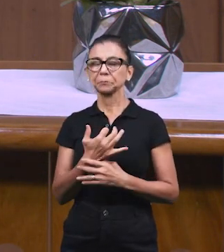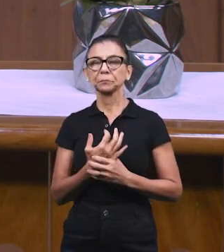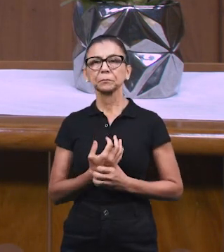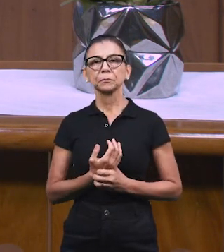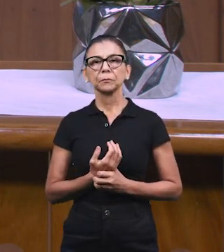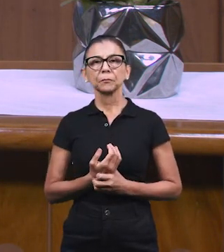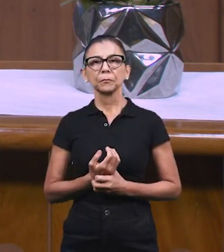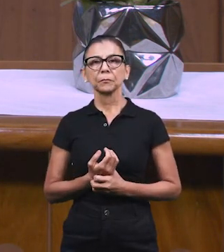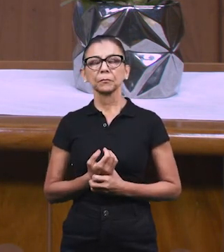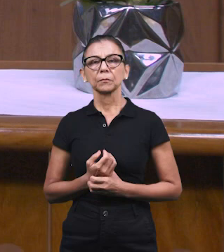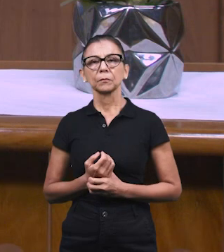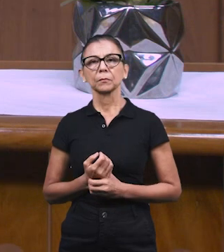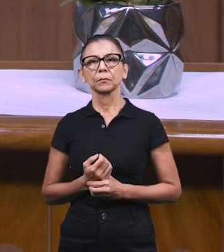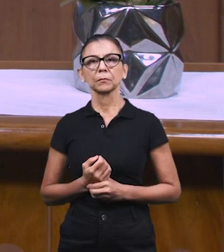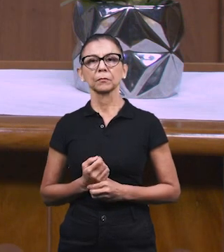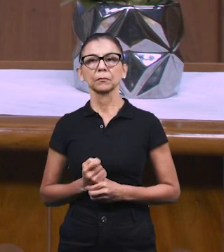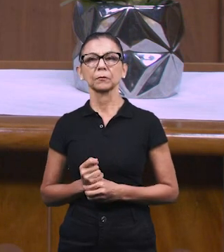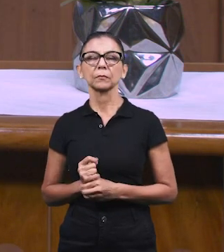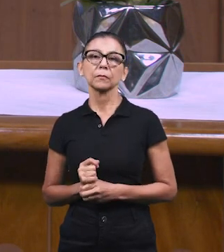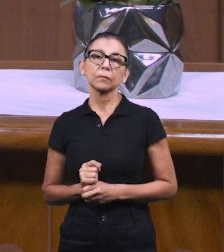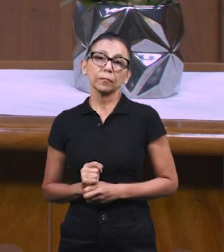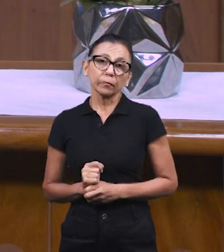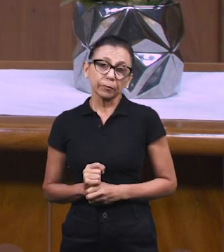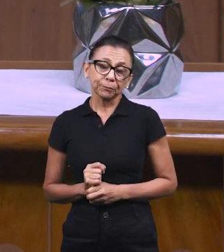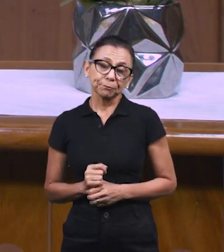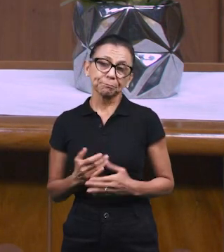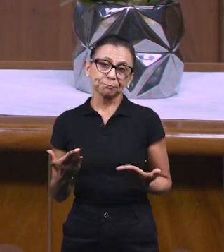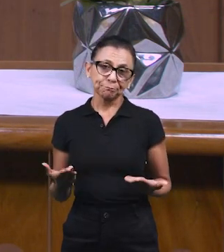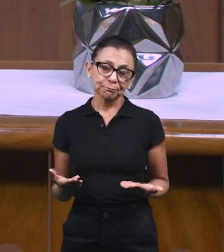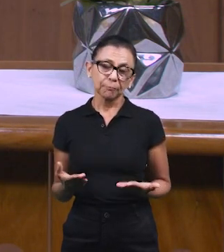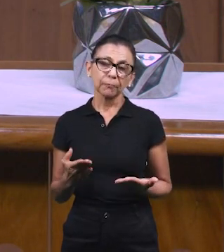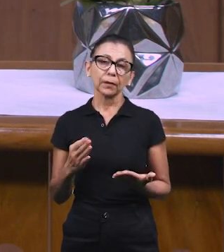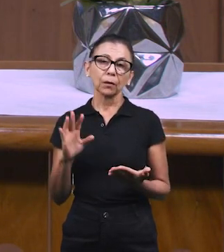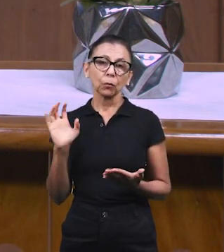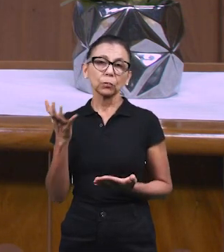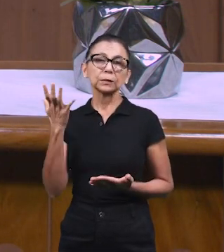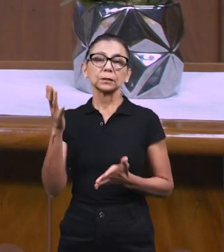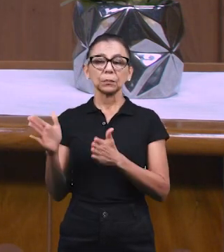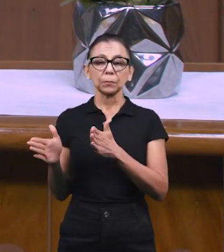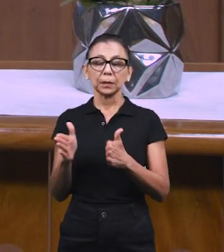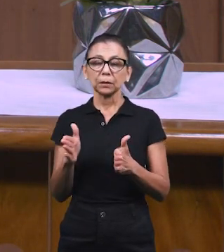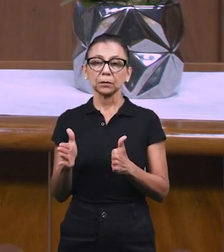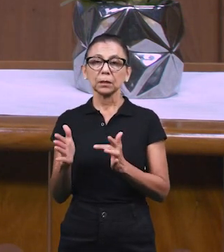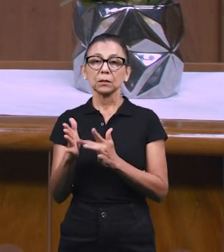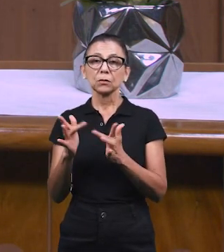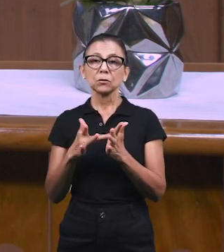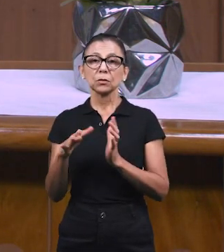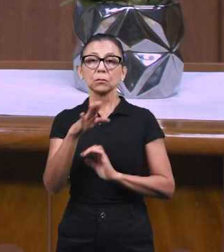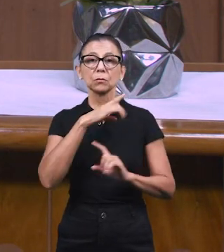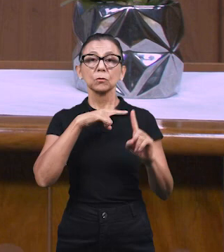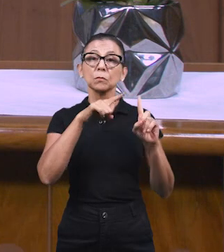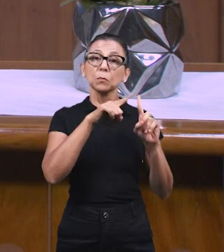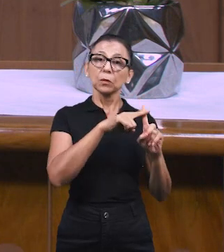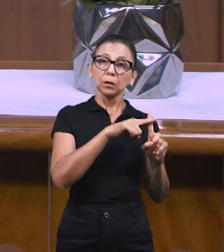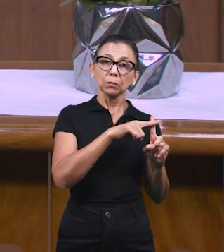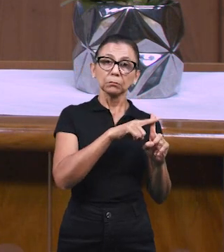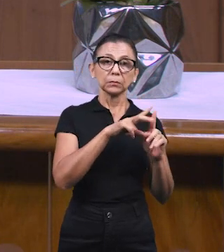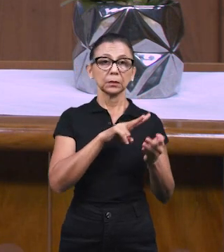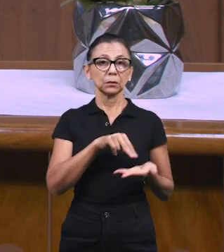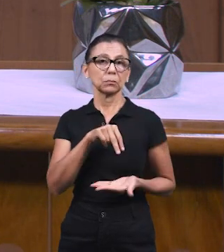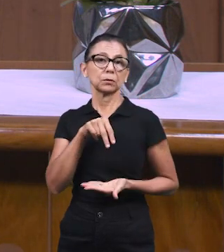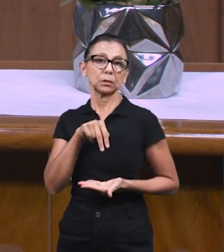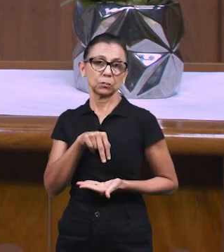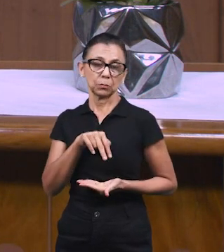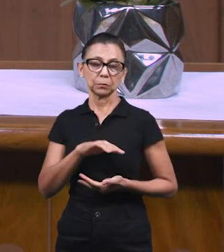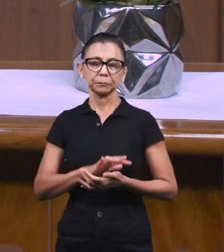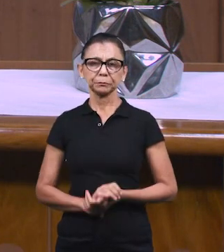havia morrido, ele havia ressuscitado, e dois dos seus discípulos desciam de Jerusalém